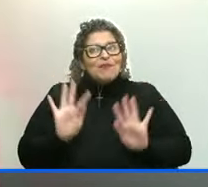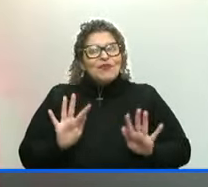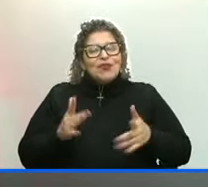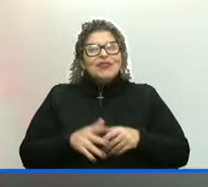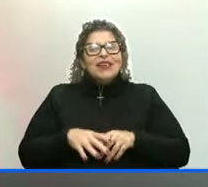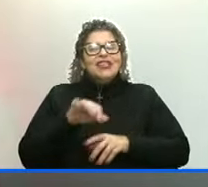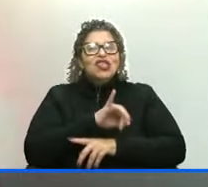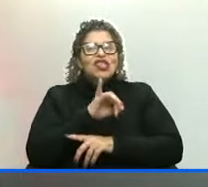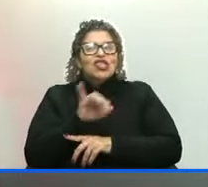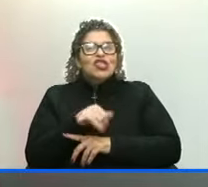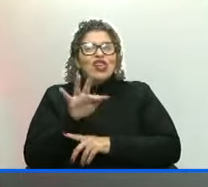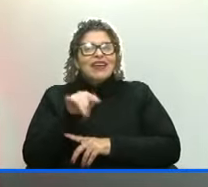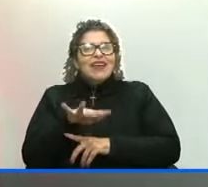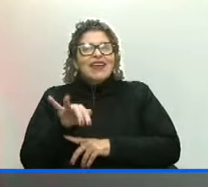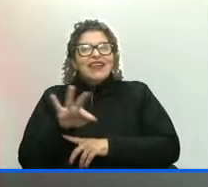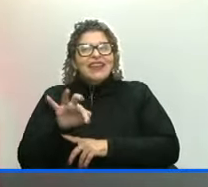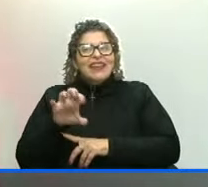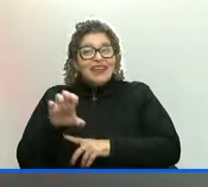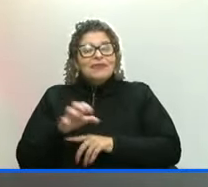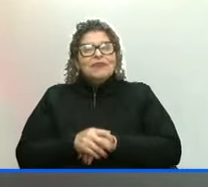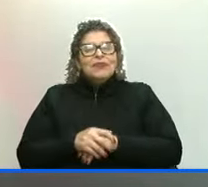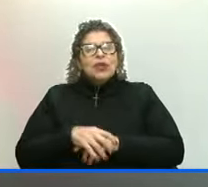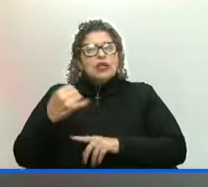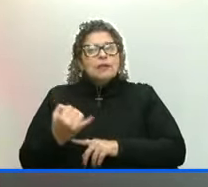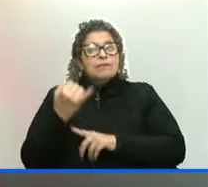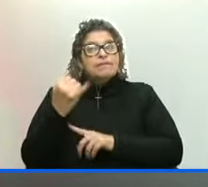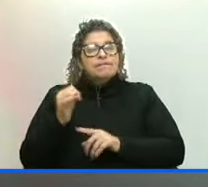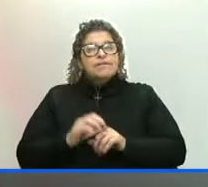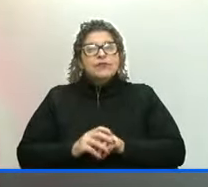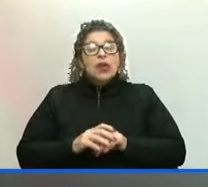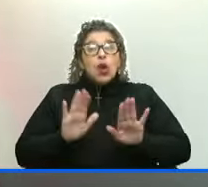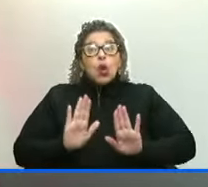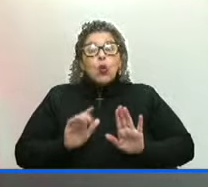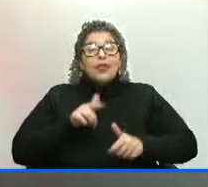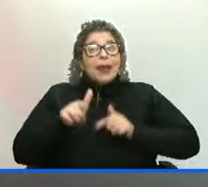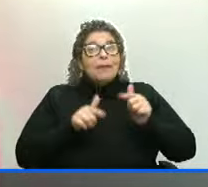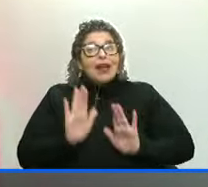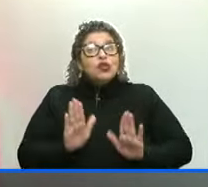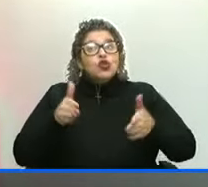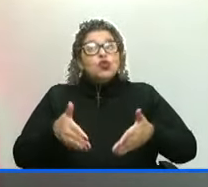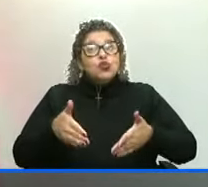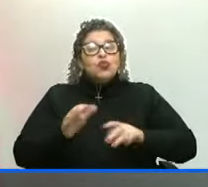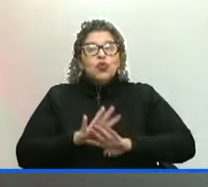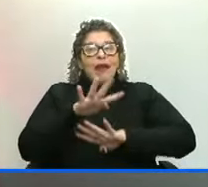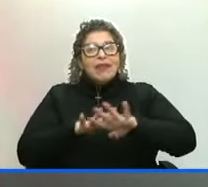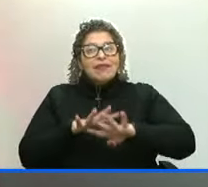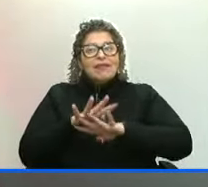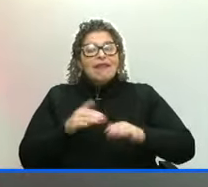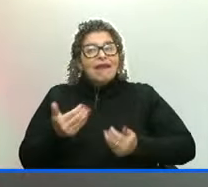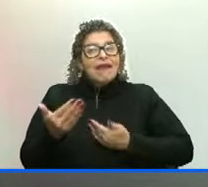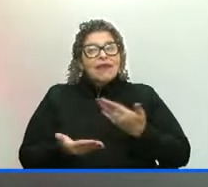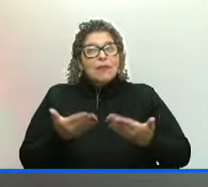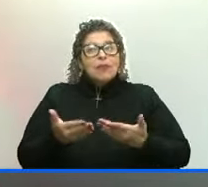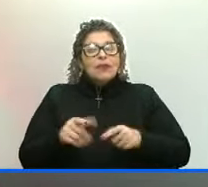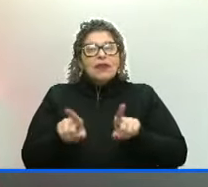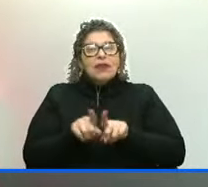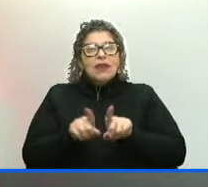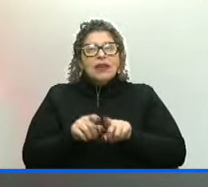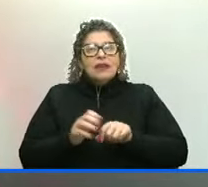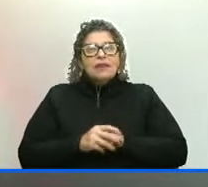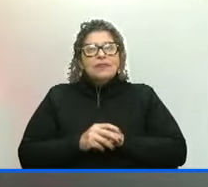da Jaqueline, da SMED, de trazer a importância da atuação com a família, com a rede da assistência, porque nós atuamos